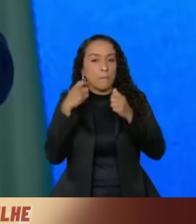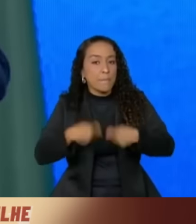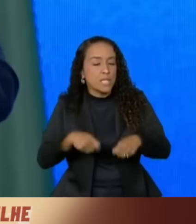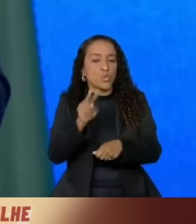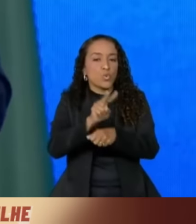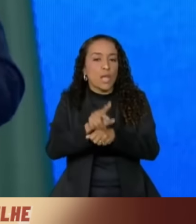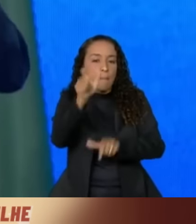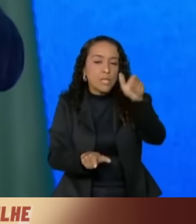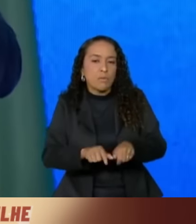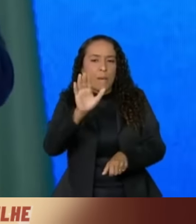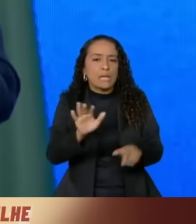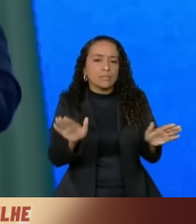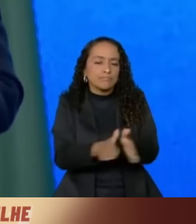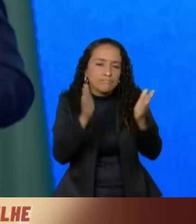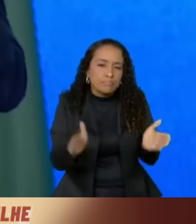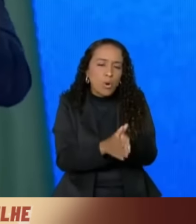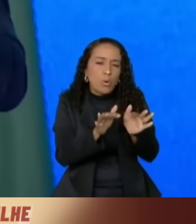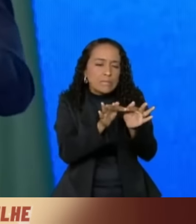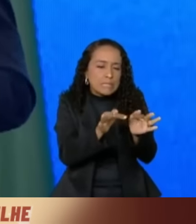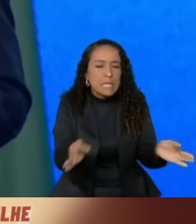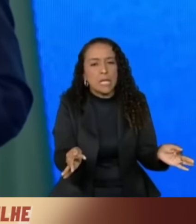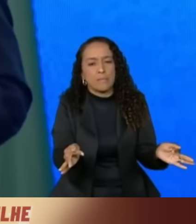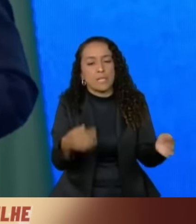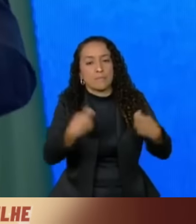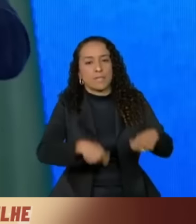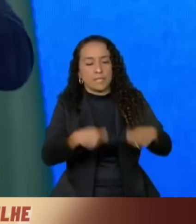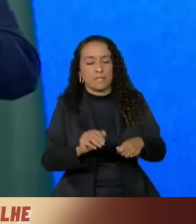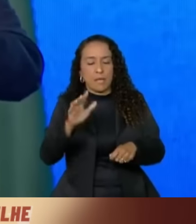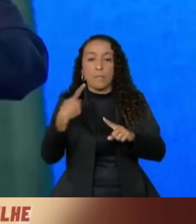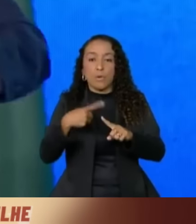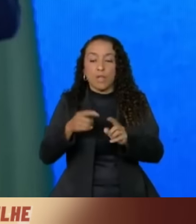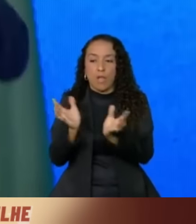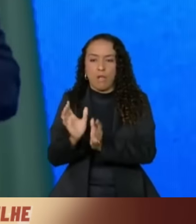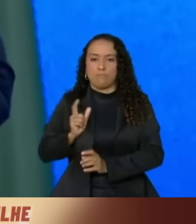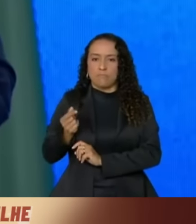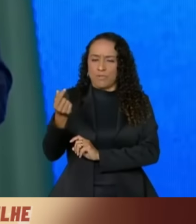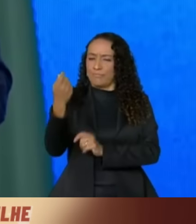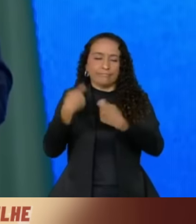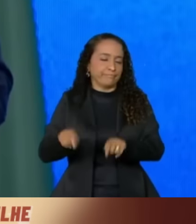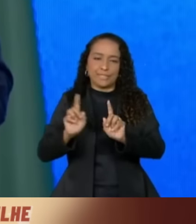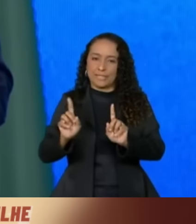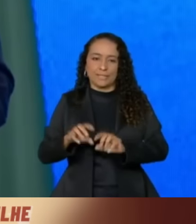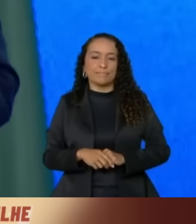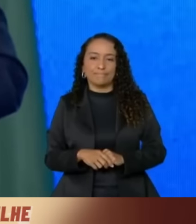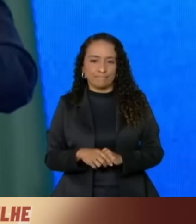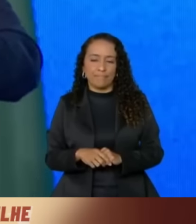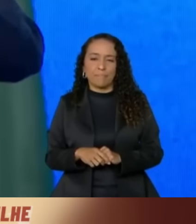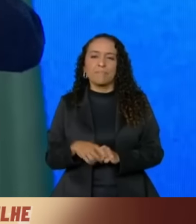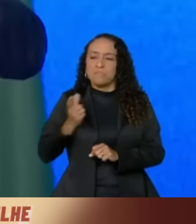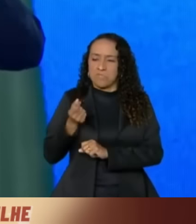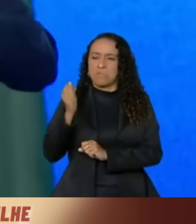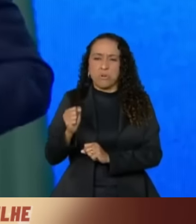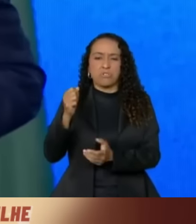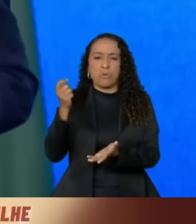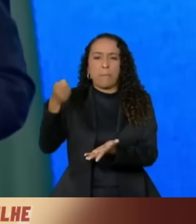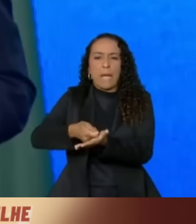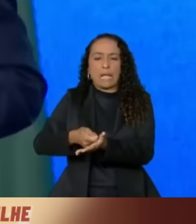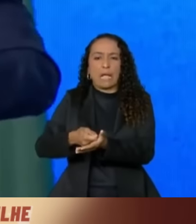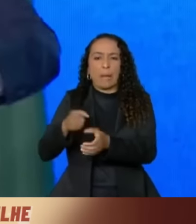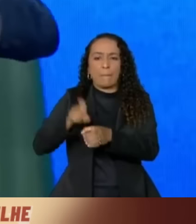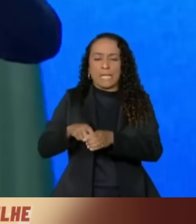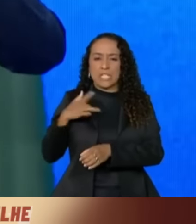pessoas mais humildes, das pessoas mais pobres, das pessoas mais necessitadas, porque o rico não precisa. O rico pode contratar um plano de saúde